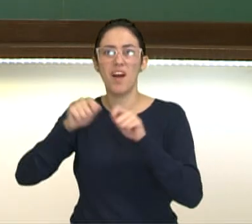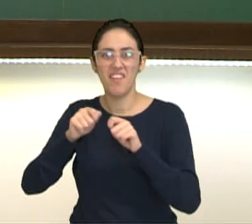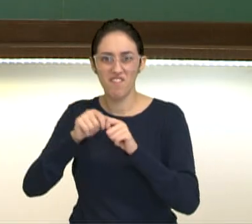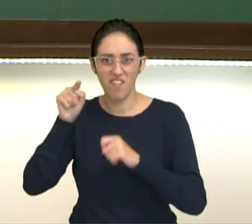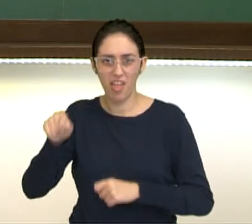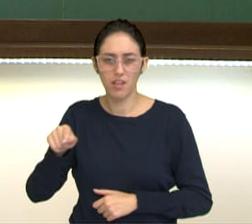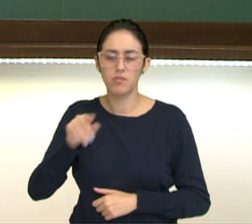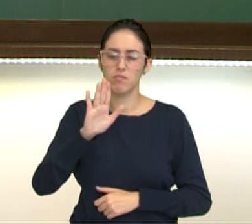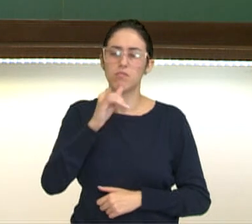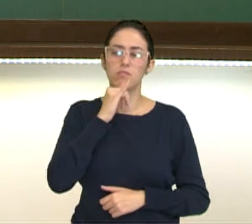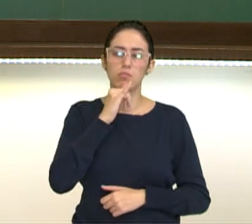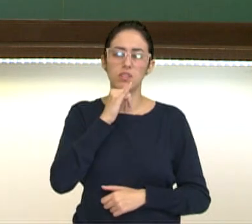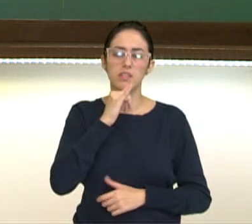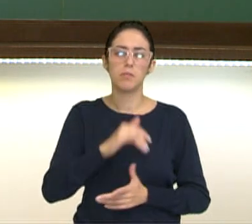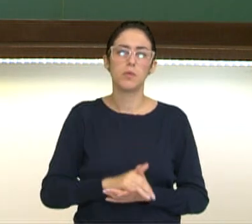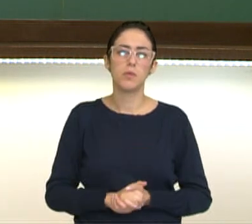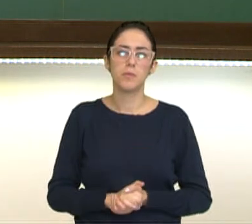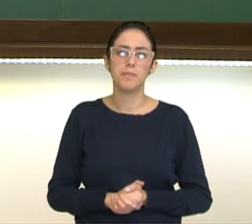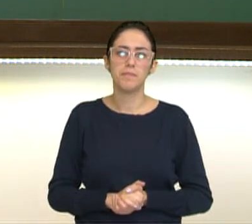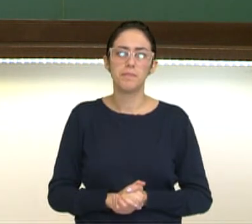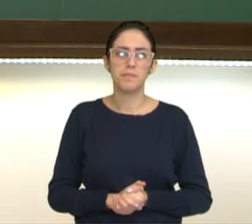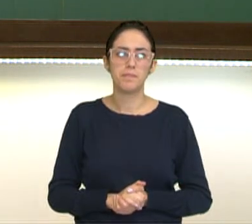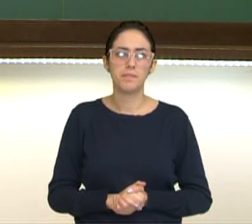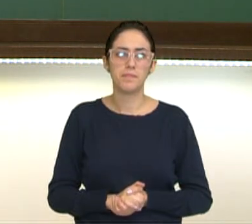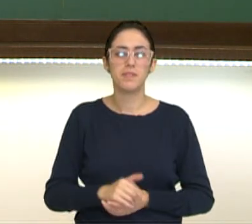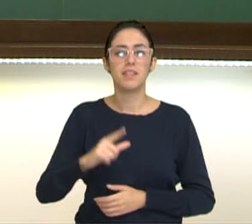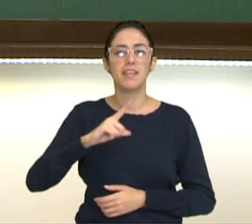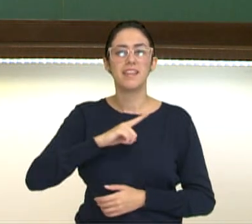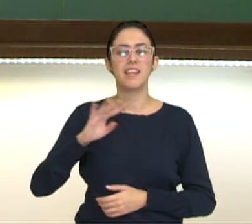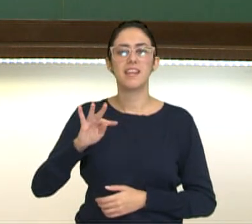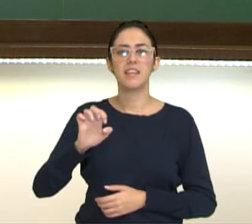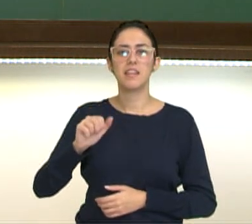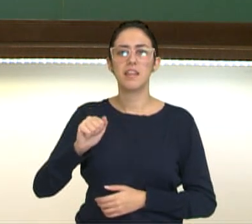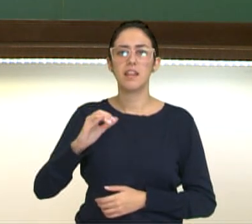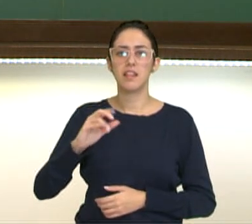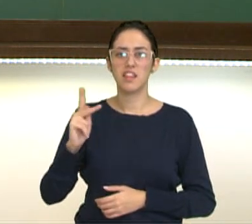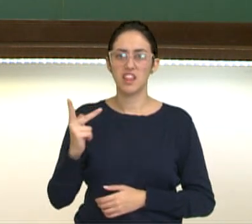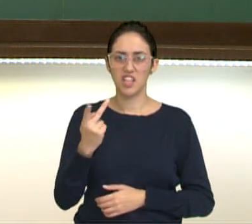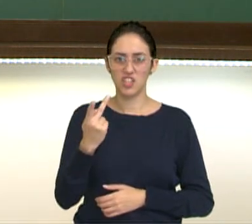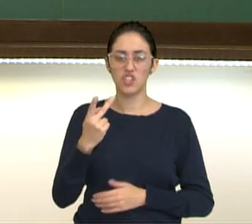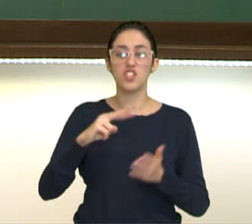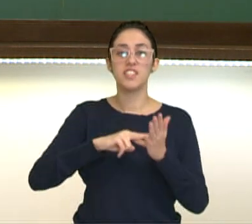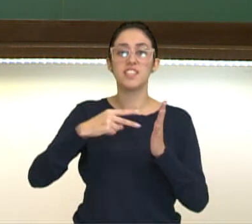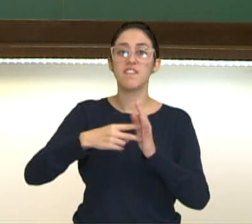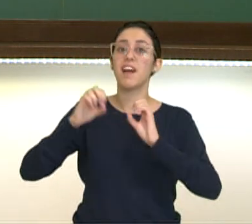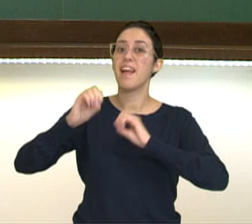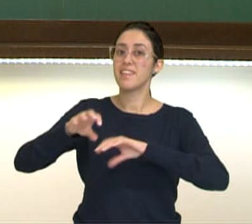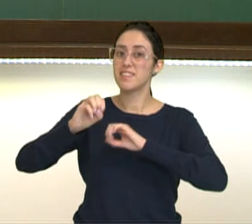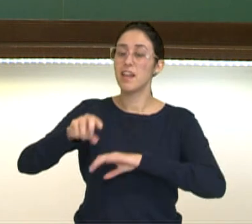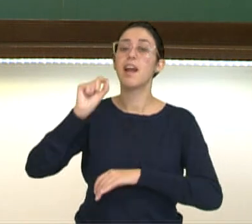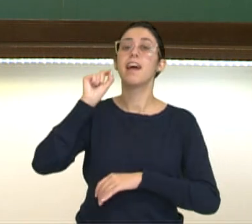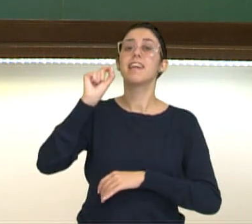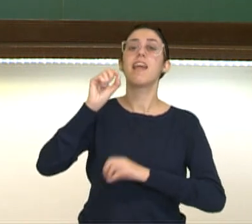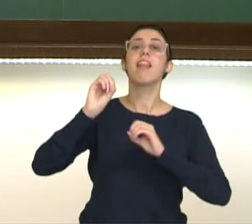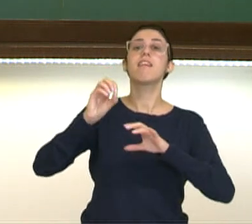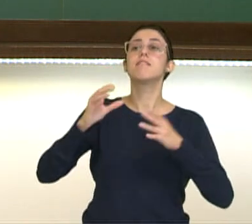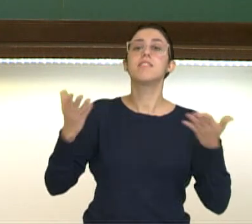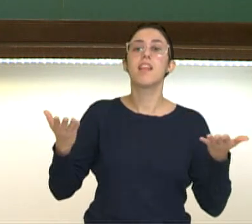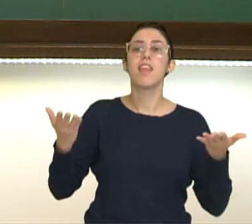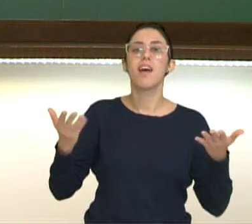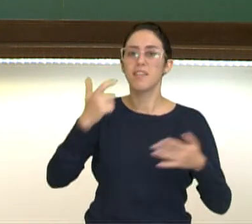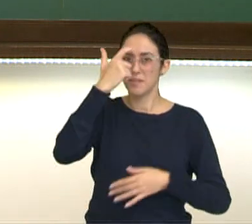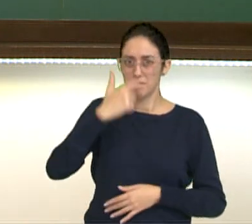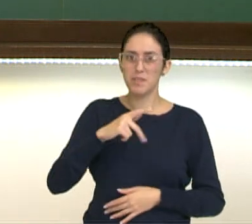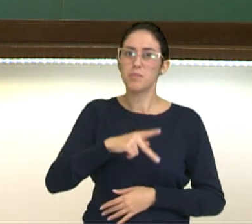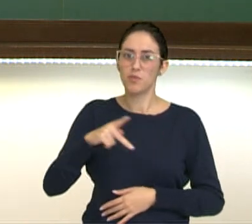aqui, ó. Teach significa ensinar. Quem é que ensina? É o professor. Teacher.